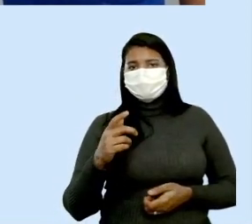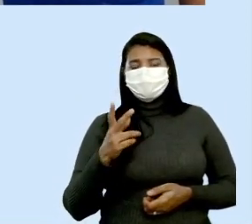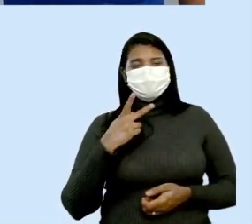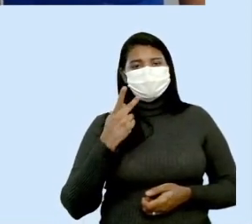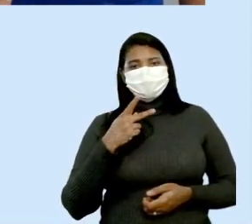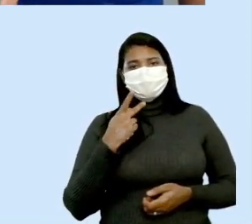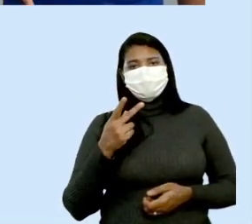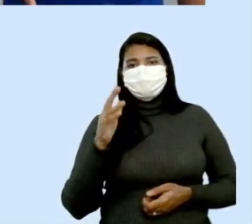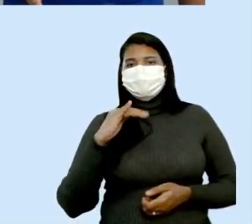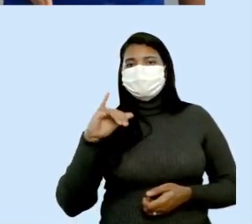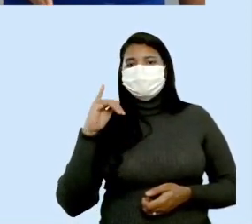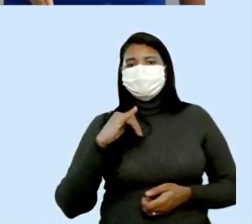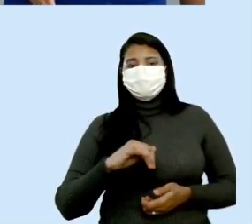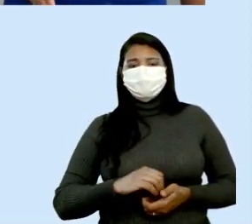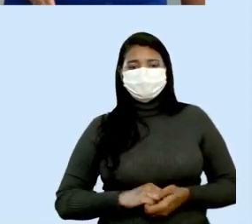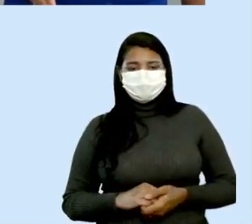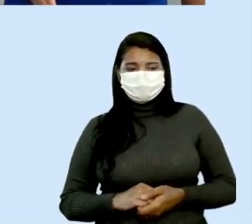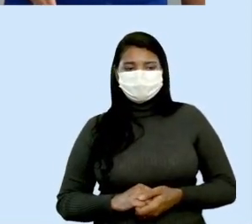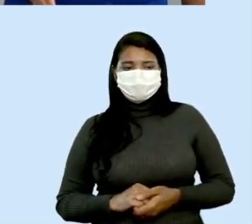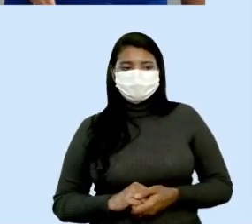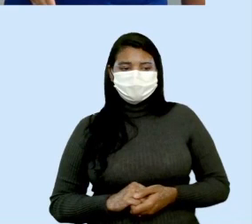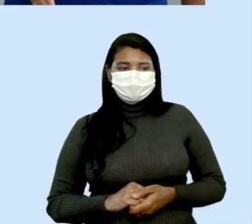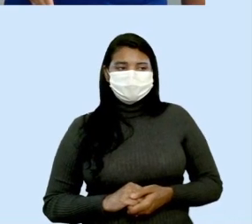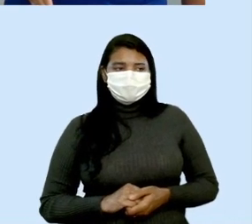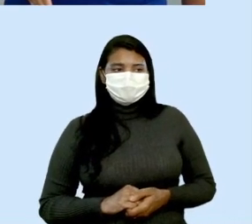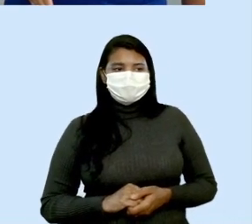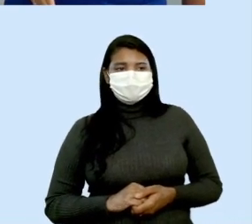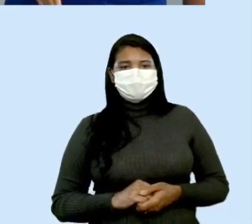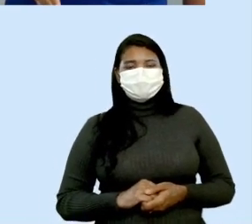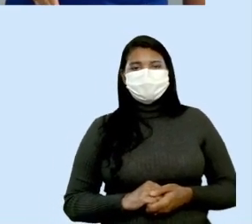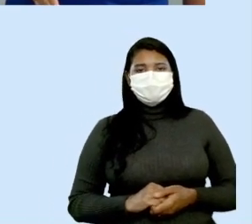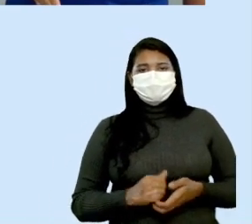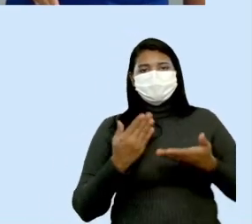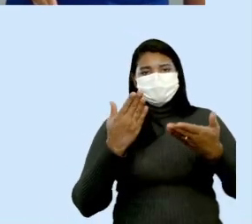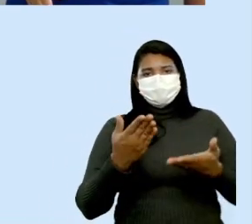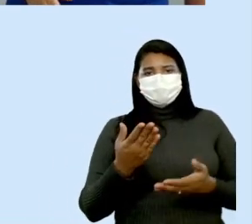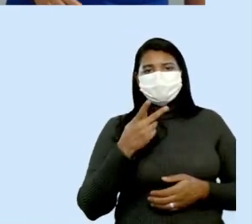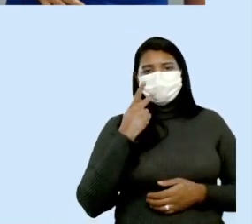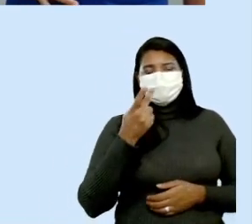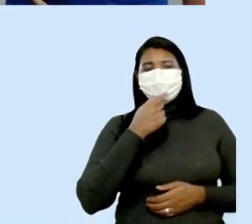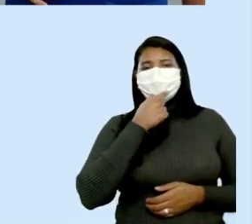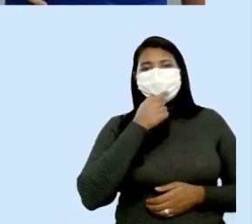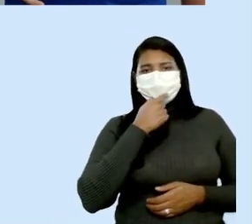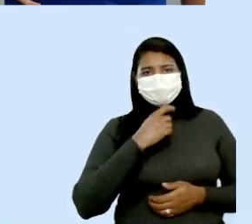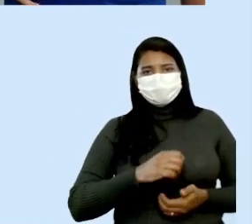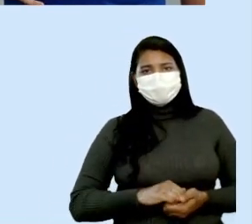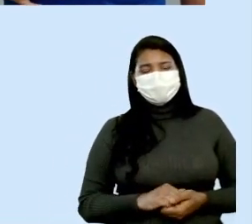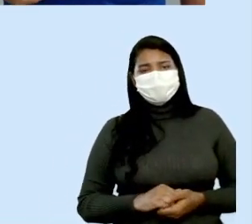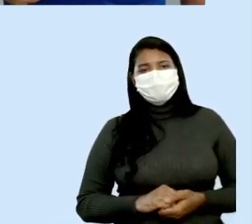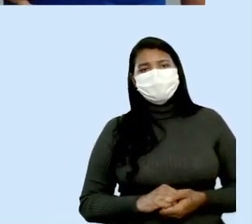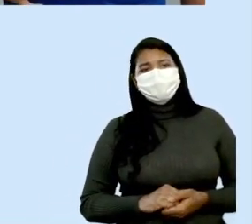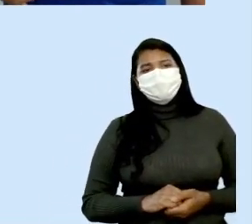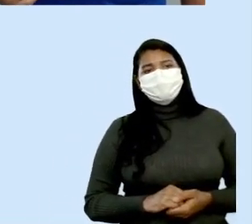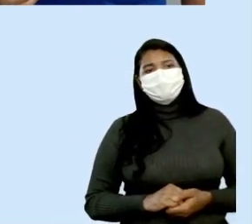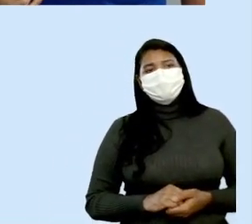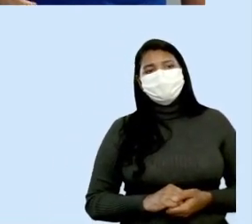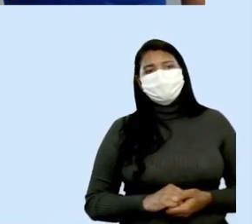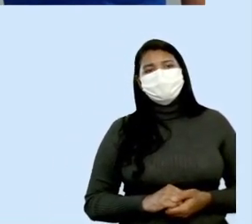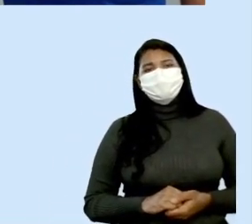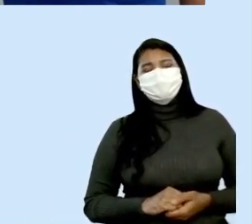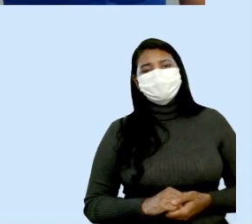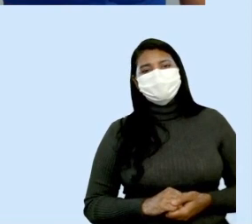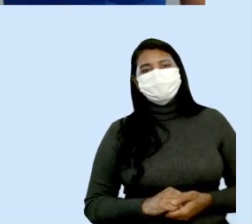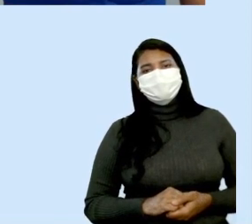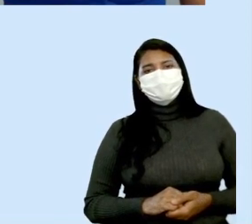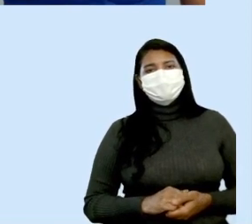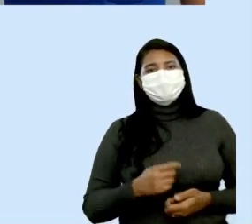italiano. Do you speak English? Você fala inglês? Does he speak German?